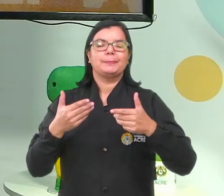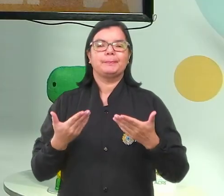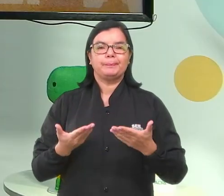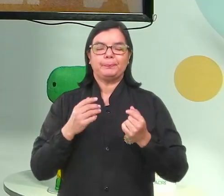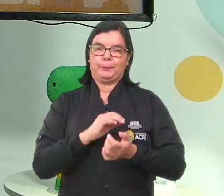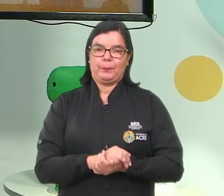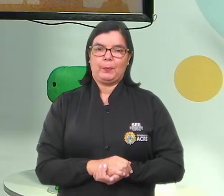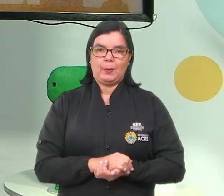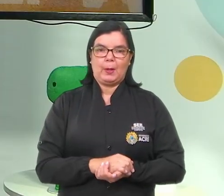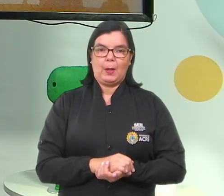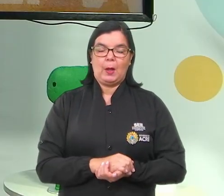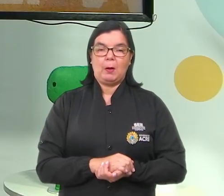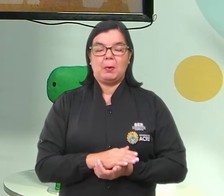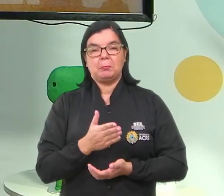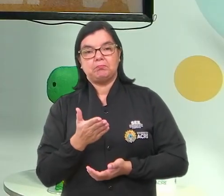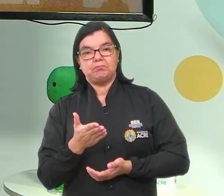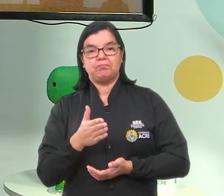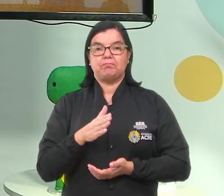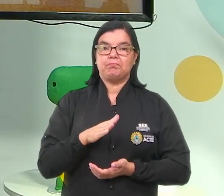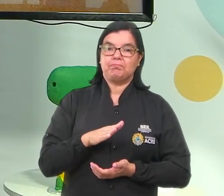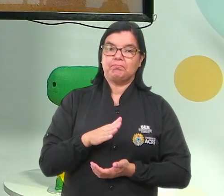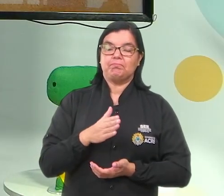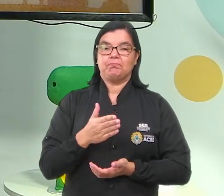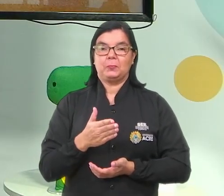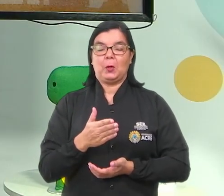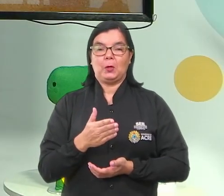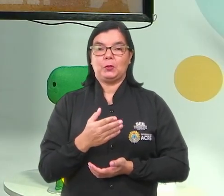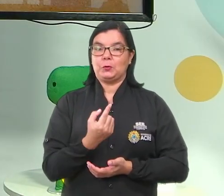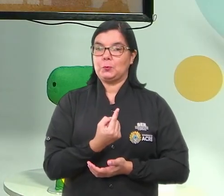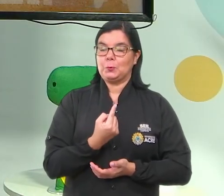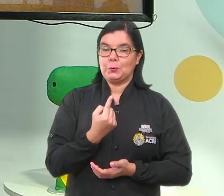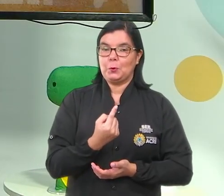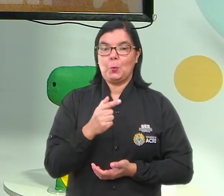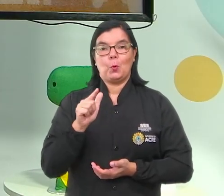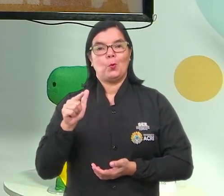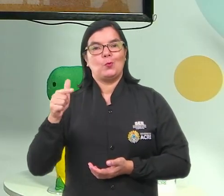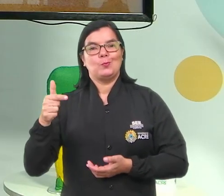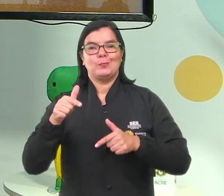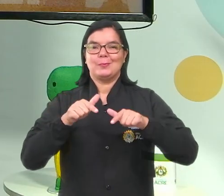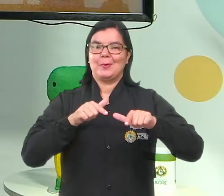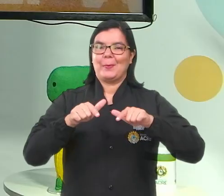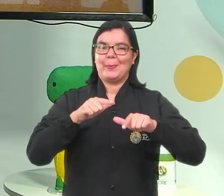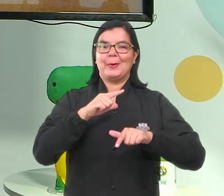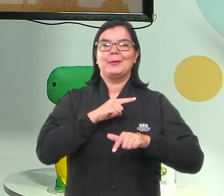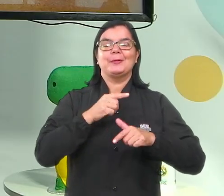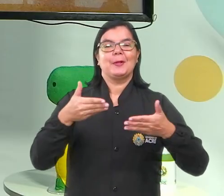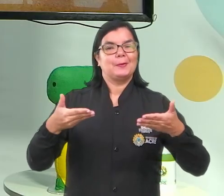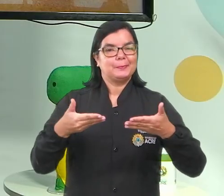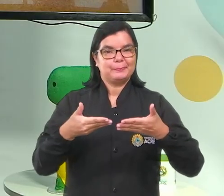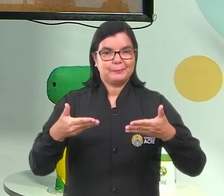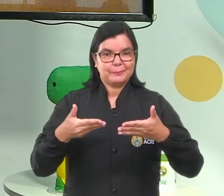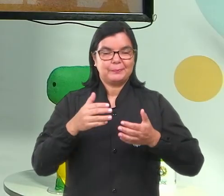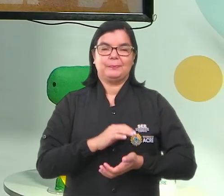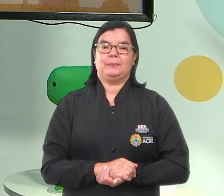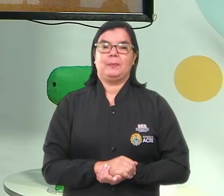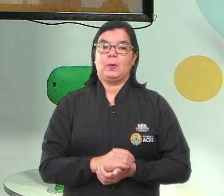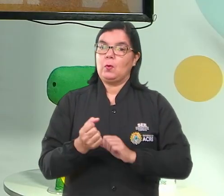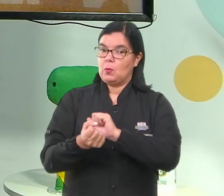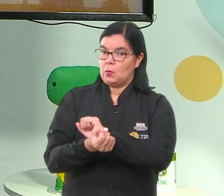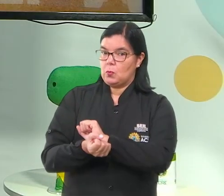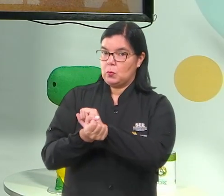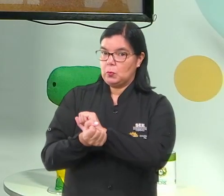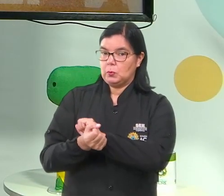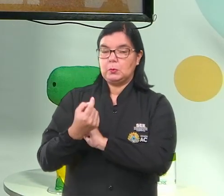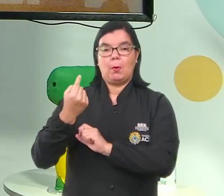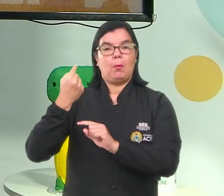assim, razoavelmente autônomo, como os trabalhadores que existem na atualidade. O escravo,